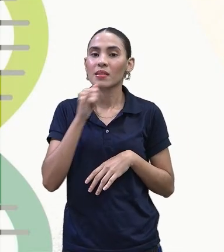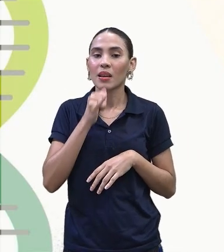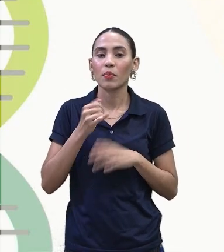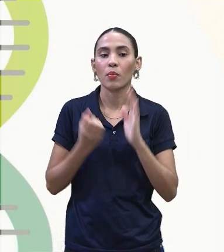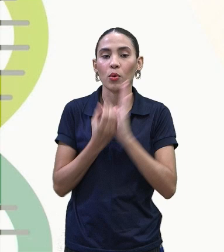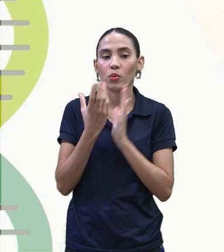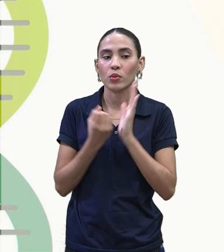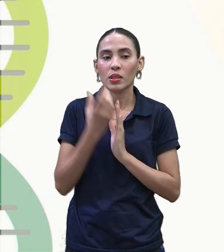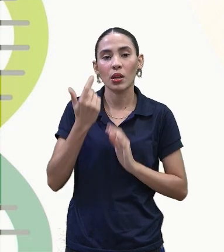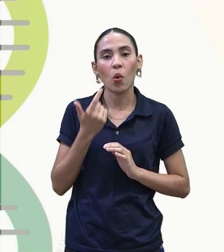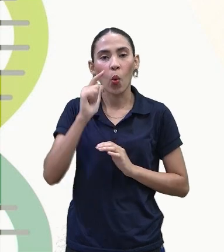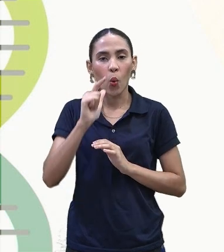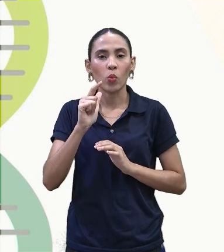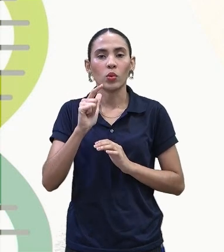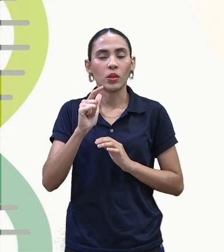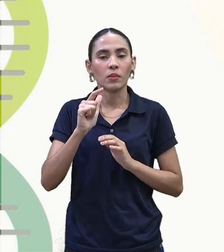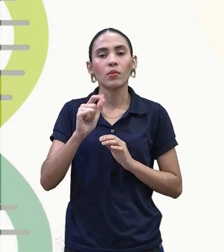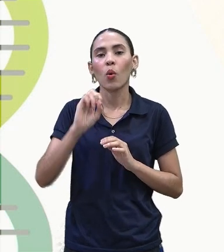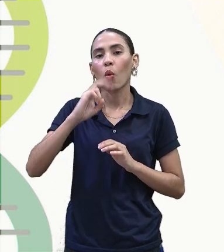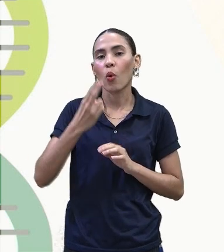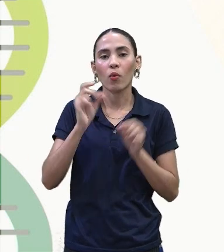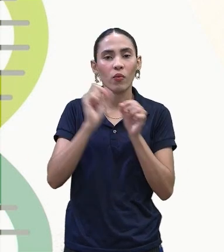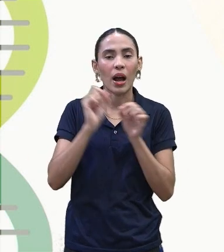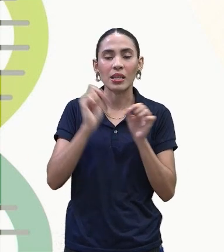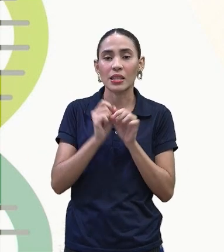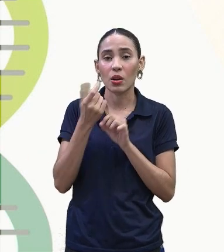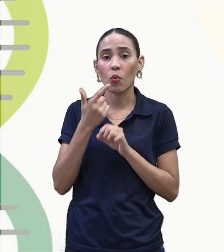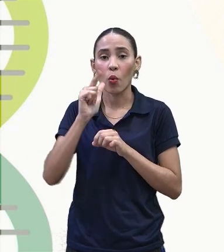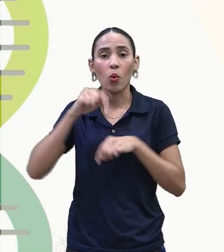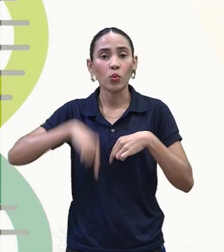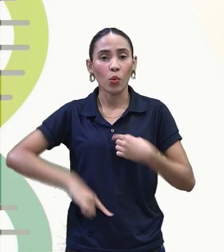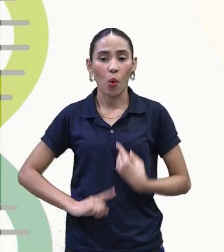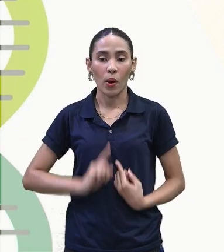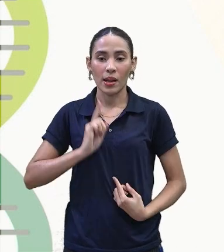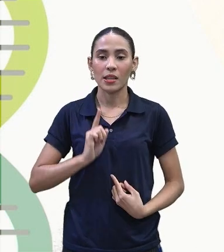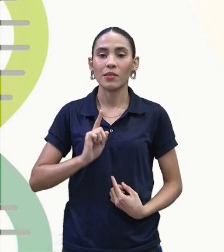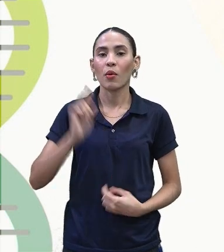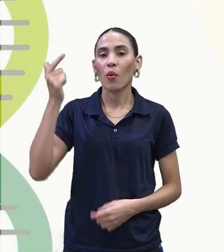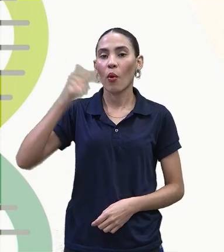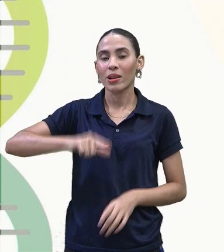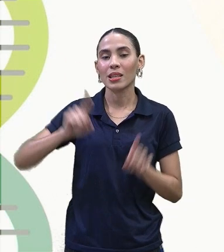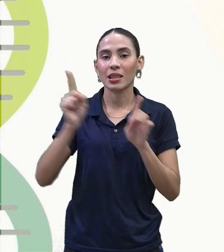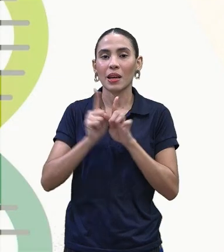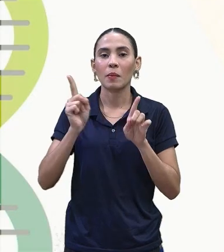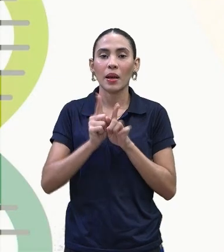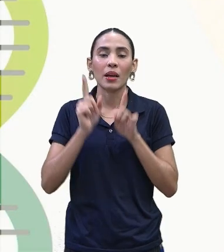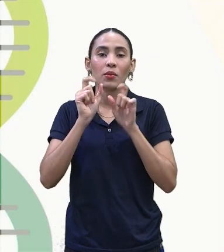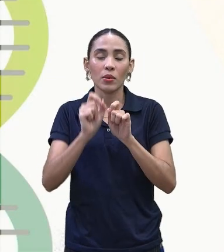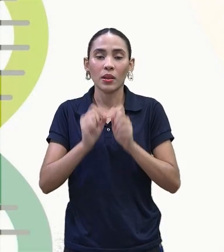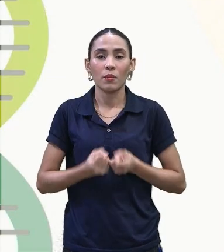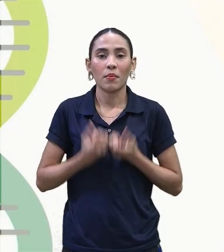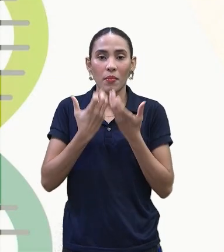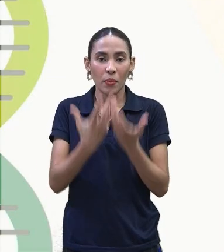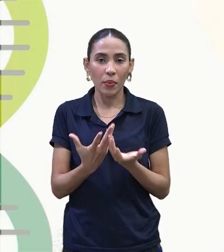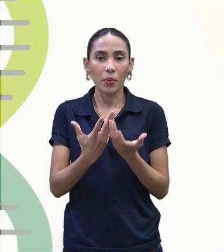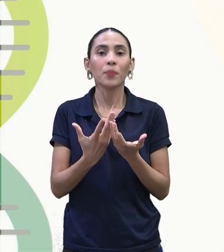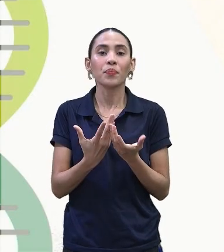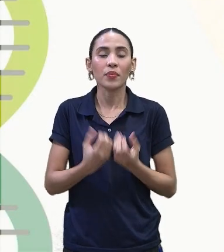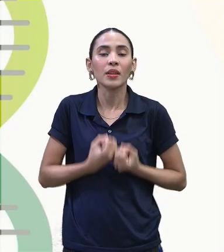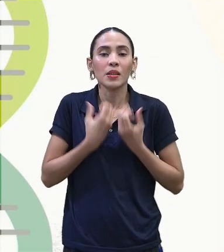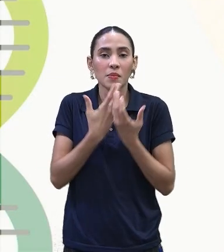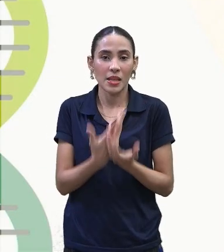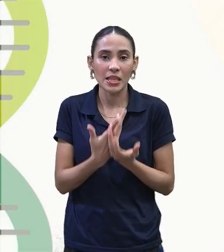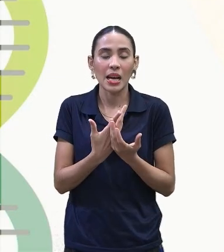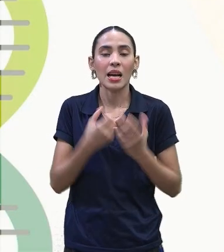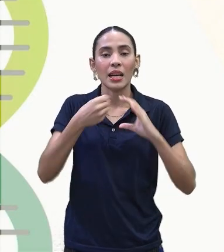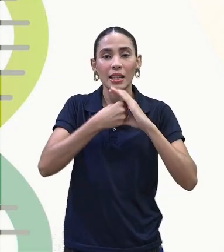produzir alguma outra coisa ou fazer com que outro organismo consiga também, né, manifestar, ou seja, expressar